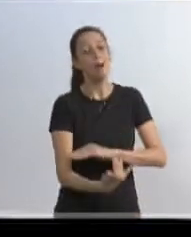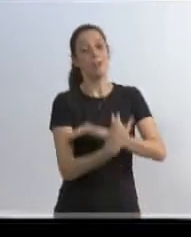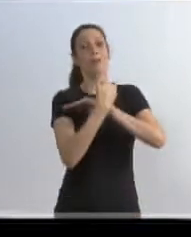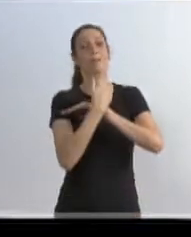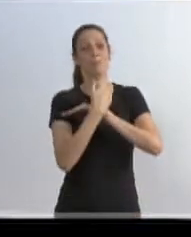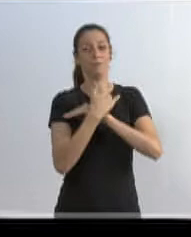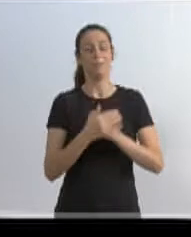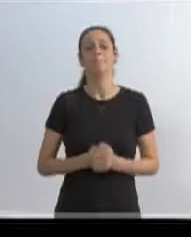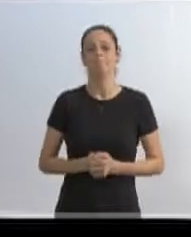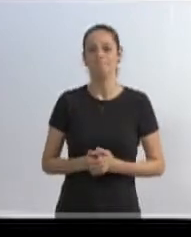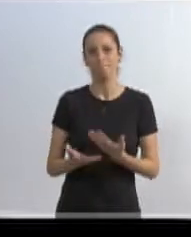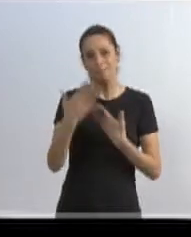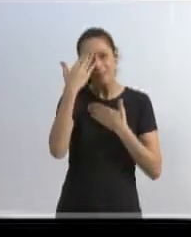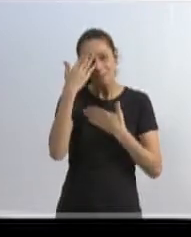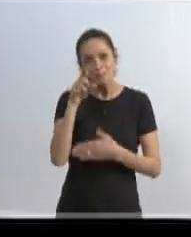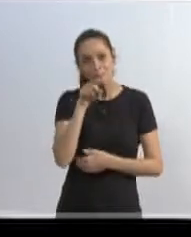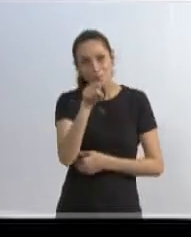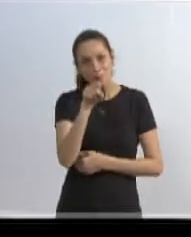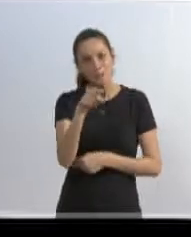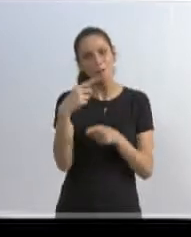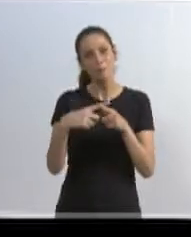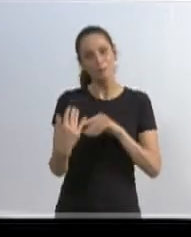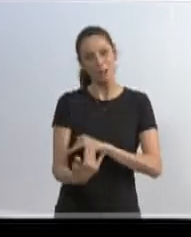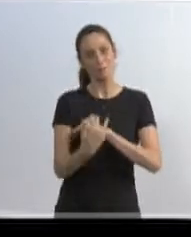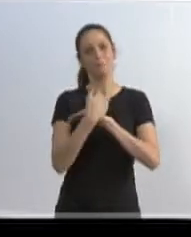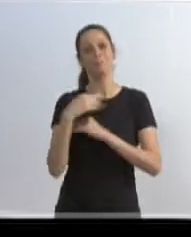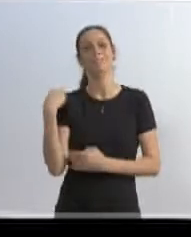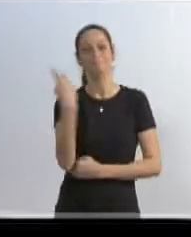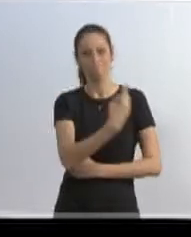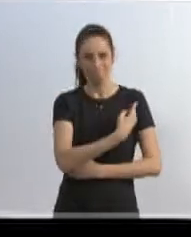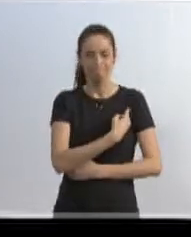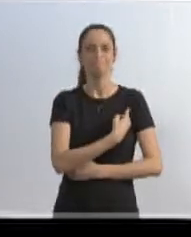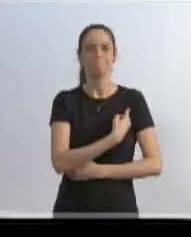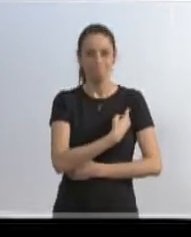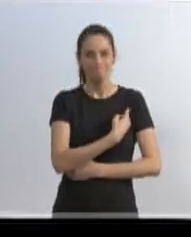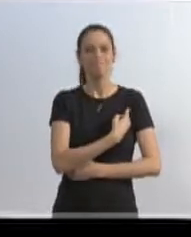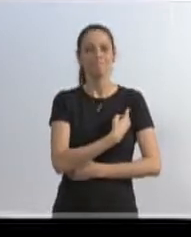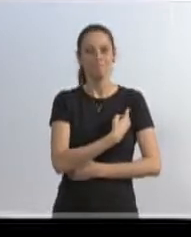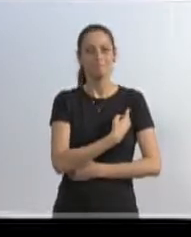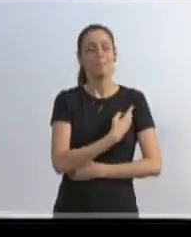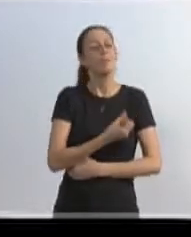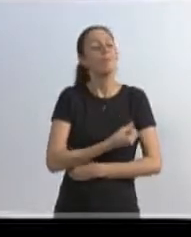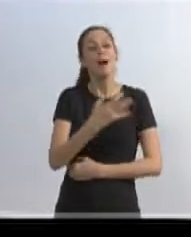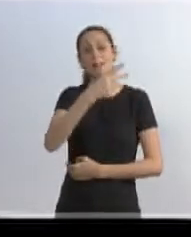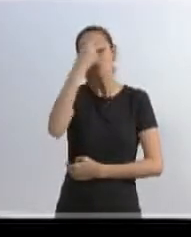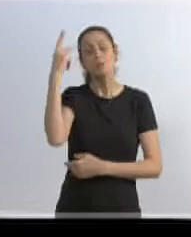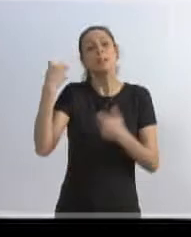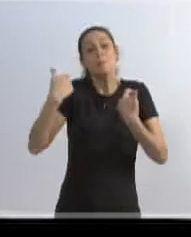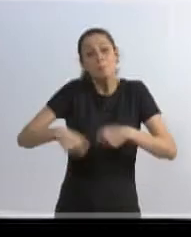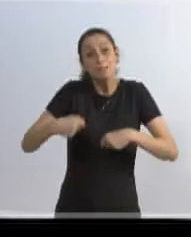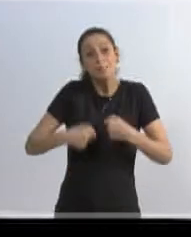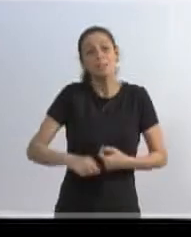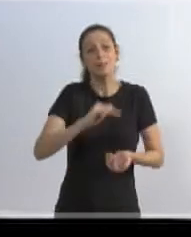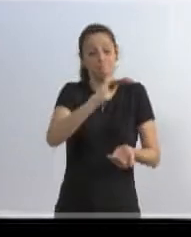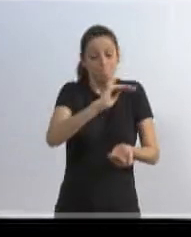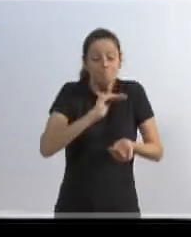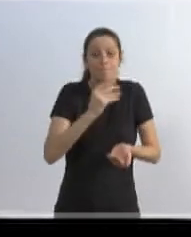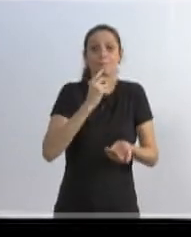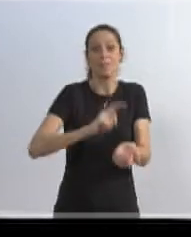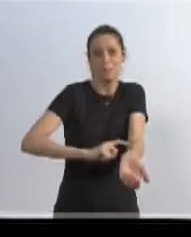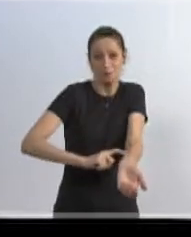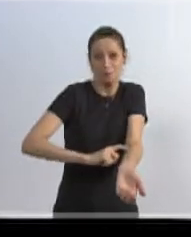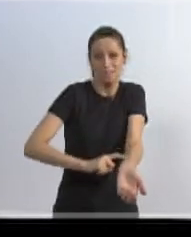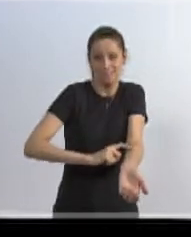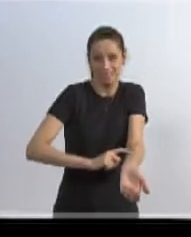queria te agradecer por causa que você está ajudando a gente e mais outras pessoas que precisam de sangue.